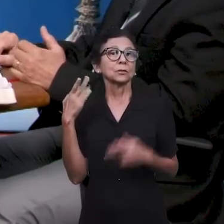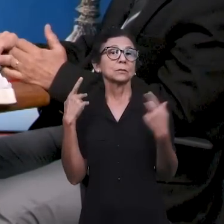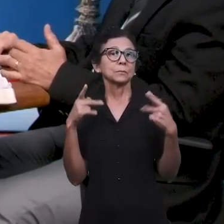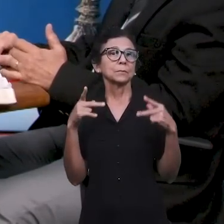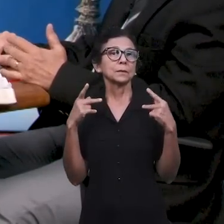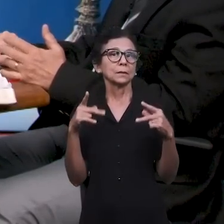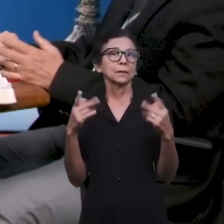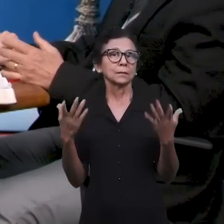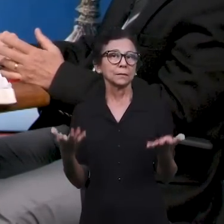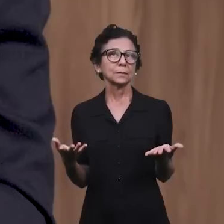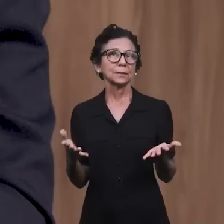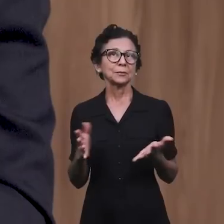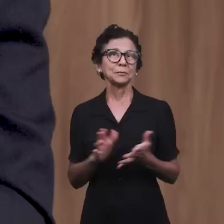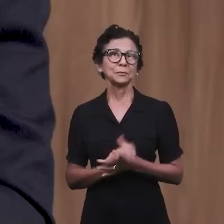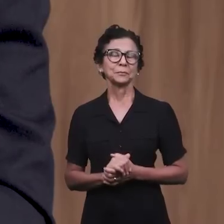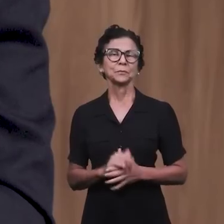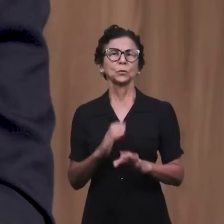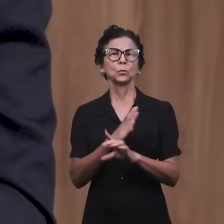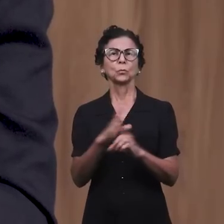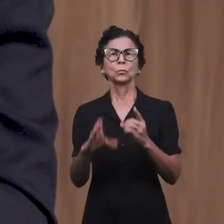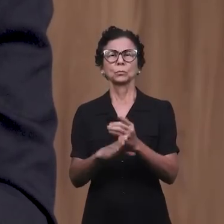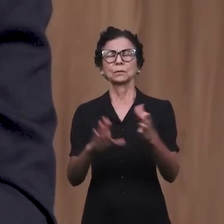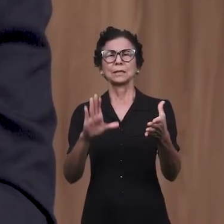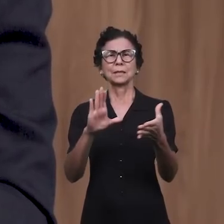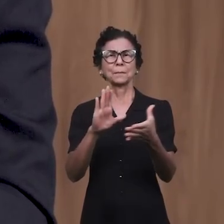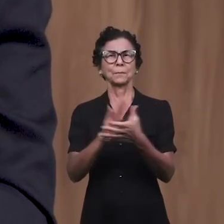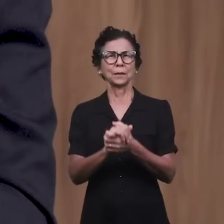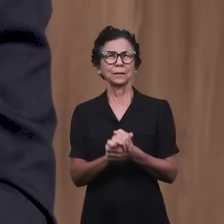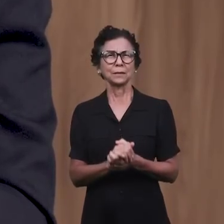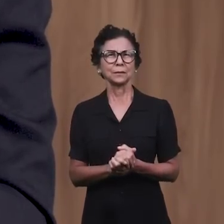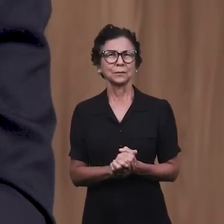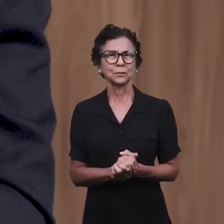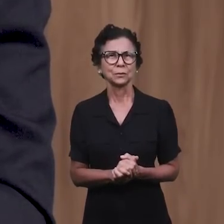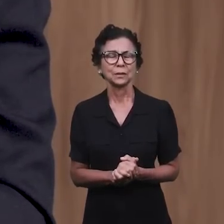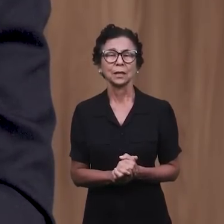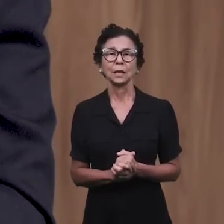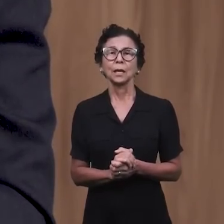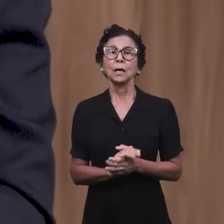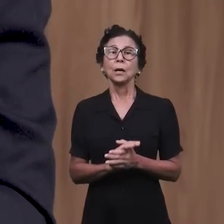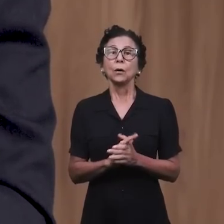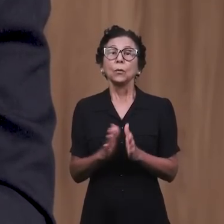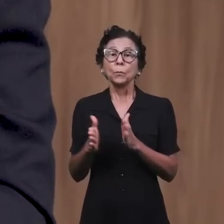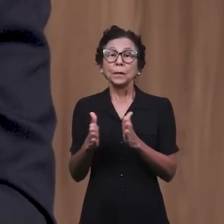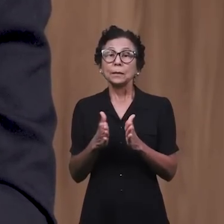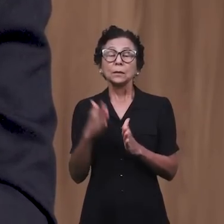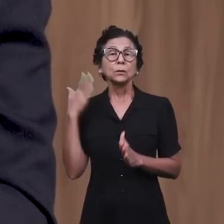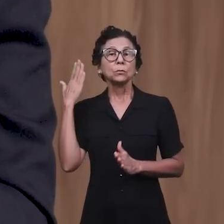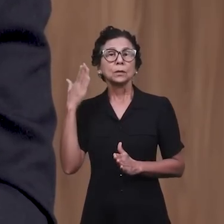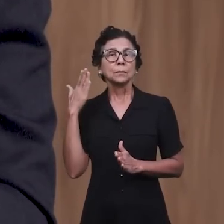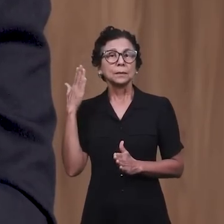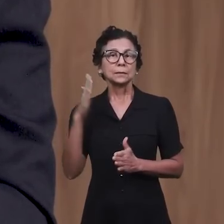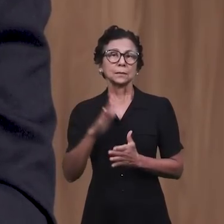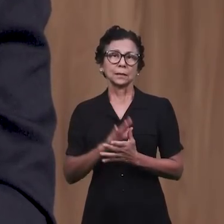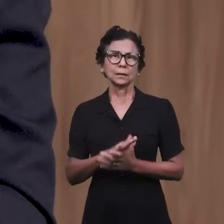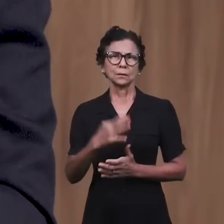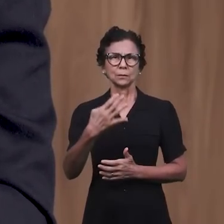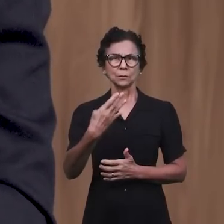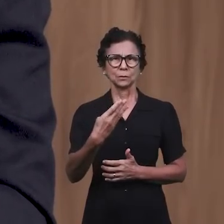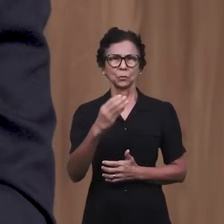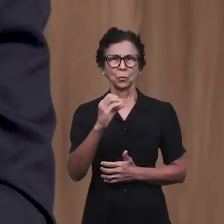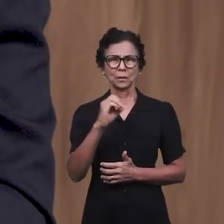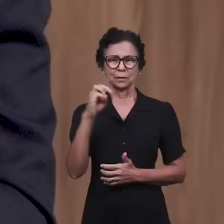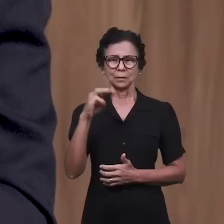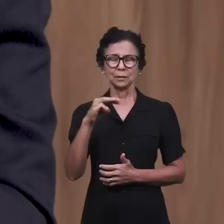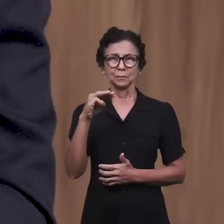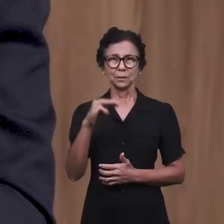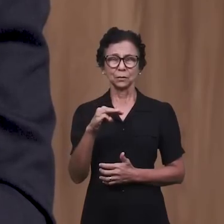O que é uma mensagem num culto de casamento? O tempo da mensagem. Isso tudo é ético. Não ficar ali 40 minutos pregando a